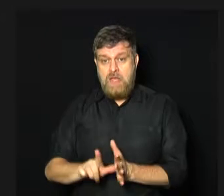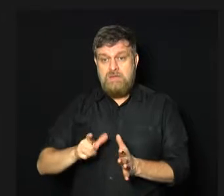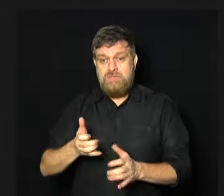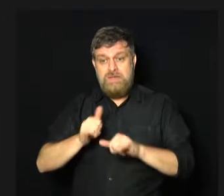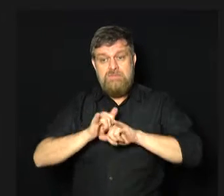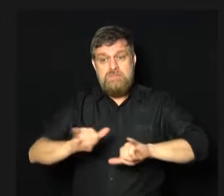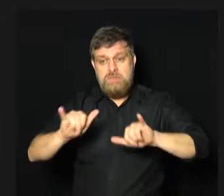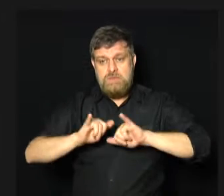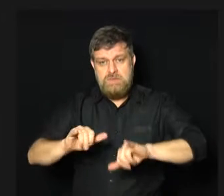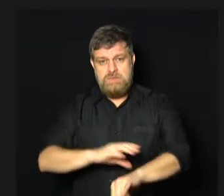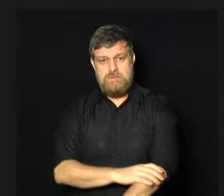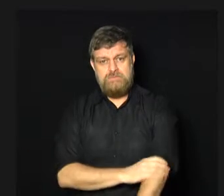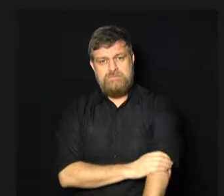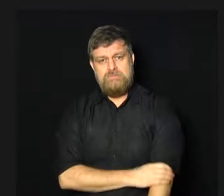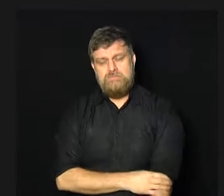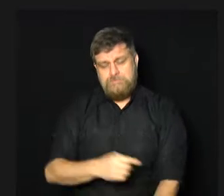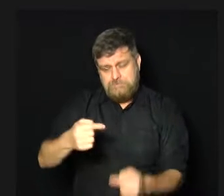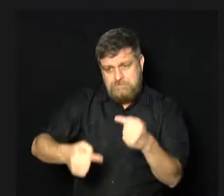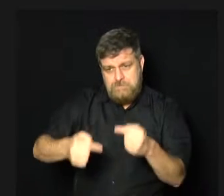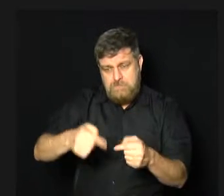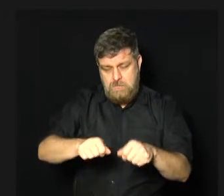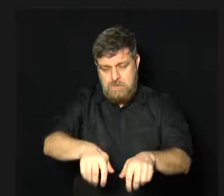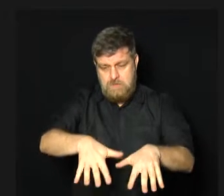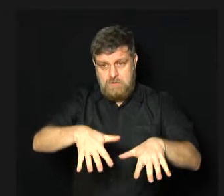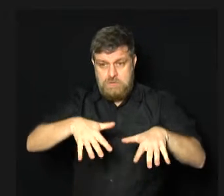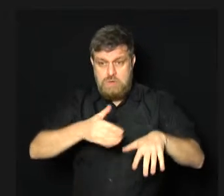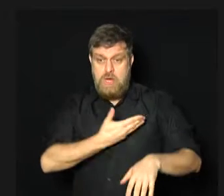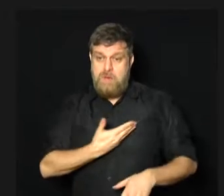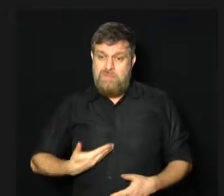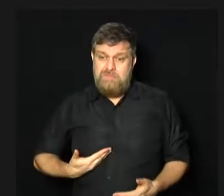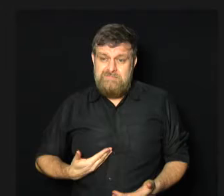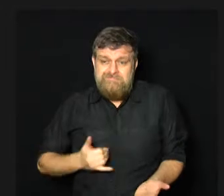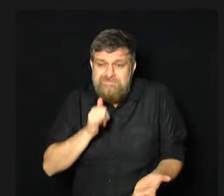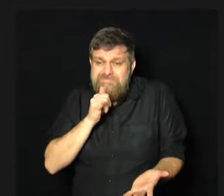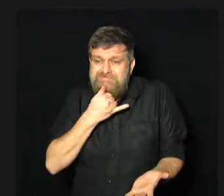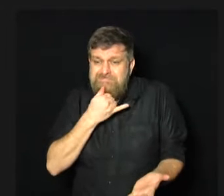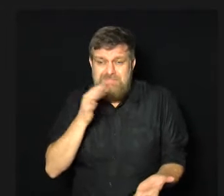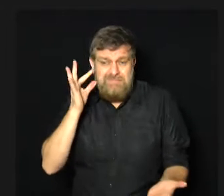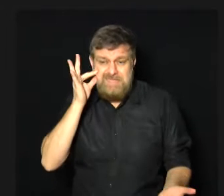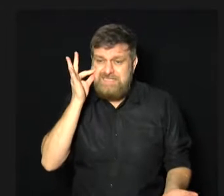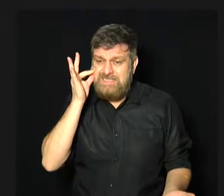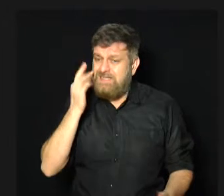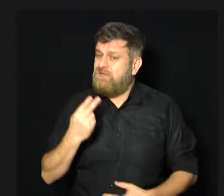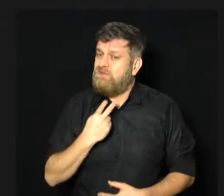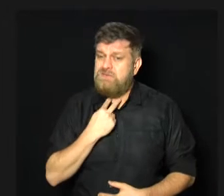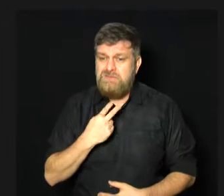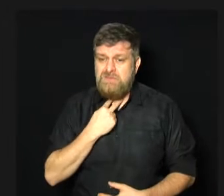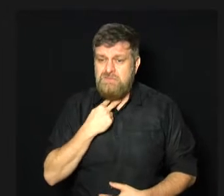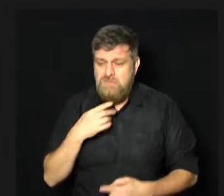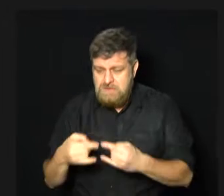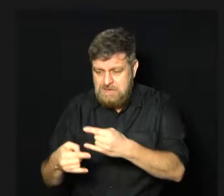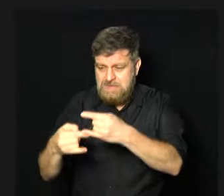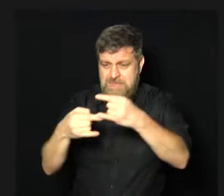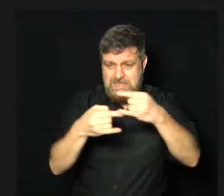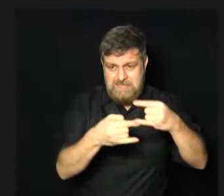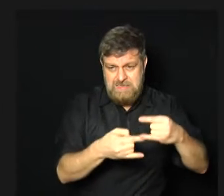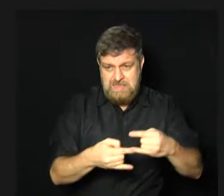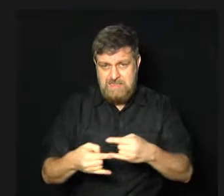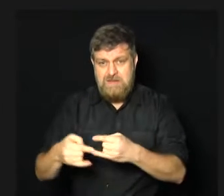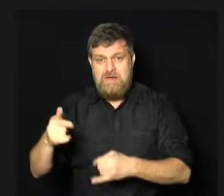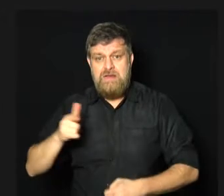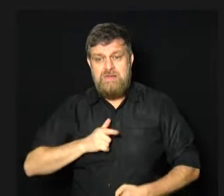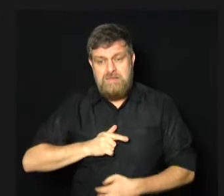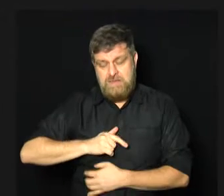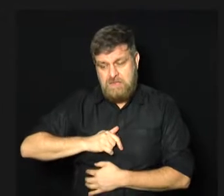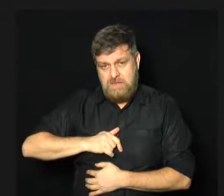divulgação. É um debate público, infelizmente a gente não tem a condição de fazer ele de maneira presencial, mas a gente tem, então, utilizado